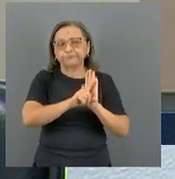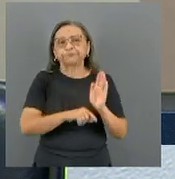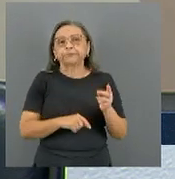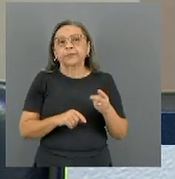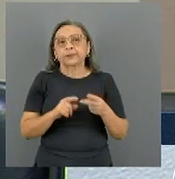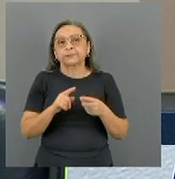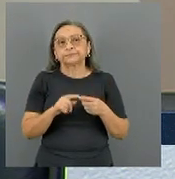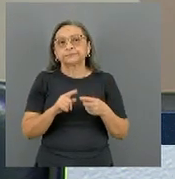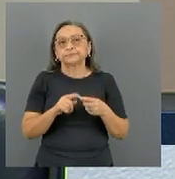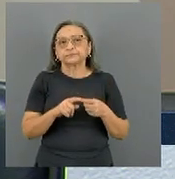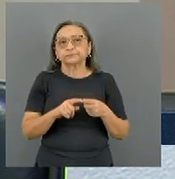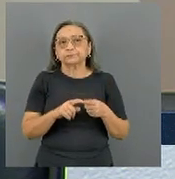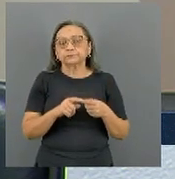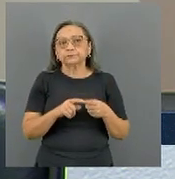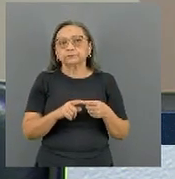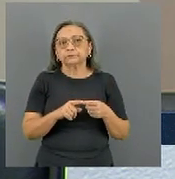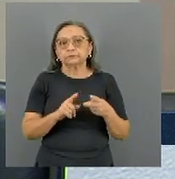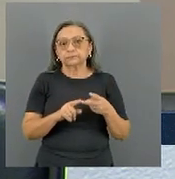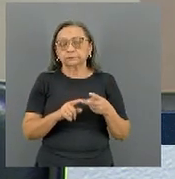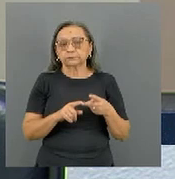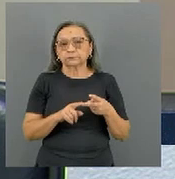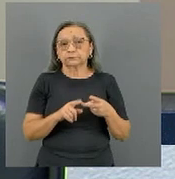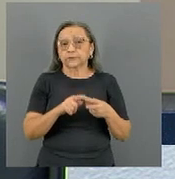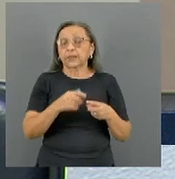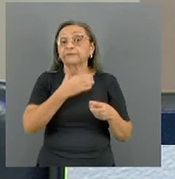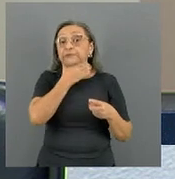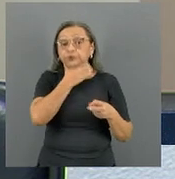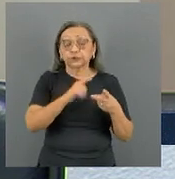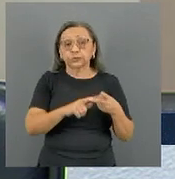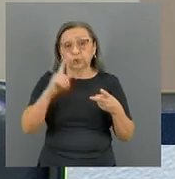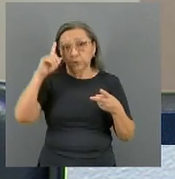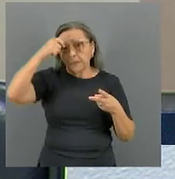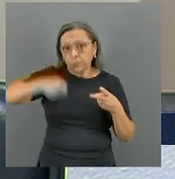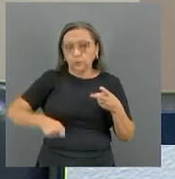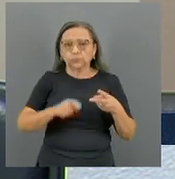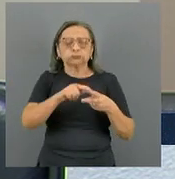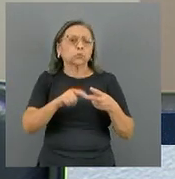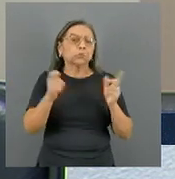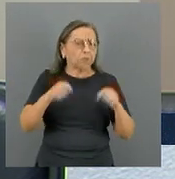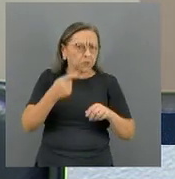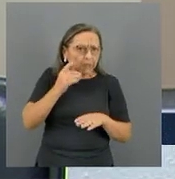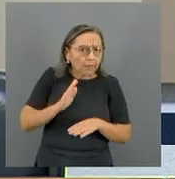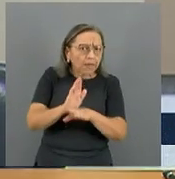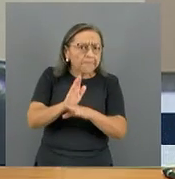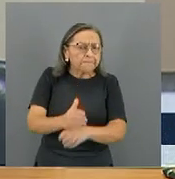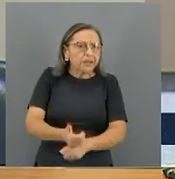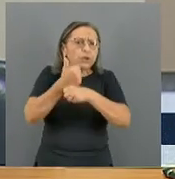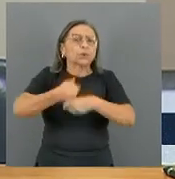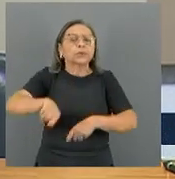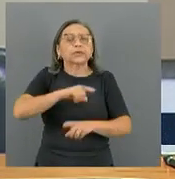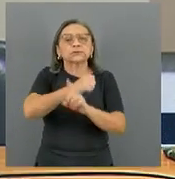projeto de lei proposto pelo senador Sérgio Moro, que eles podem contribuir em relação à percepção da sociedade